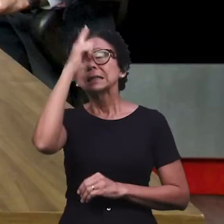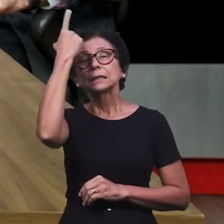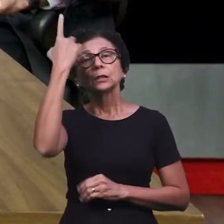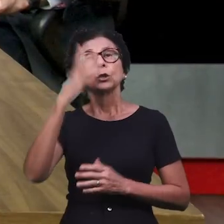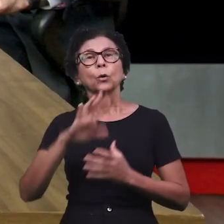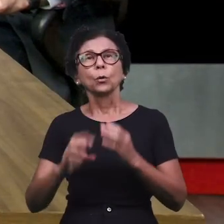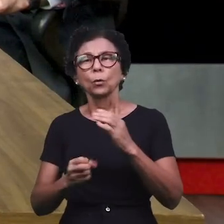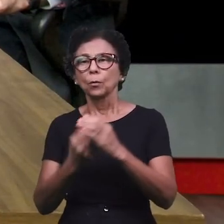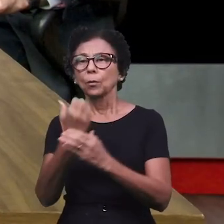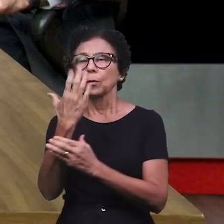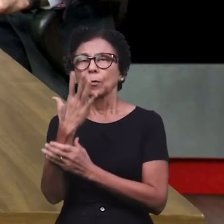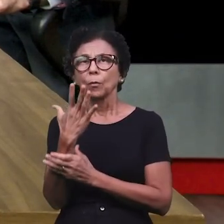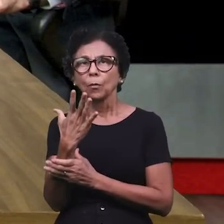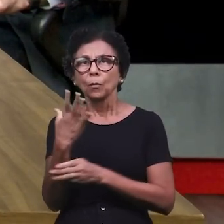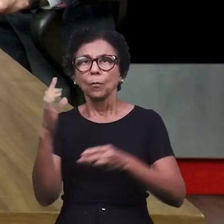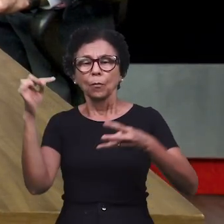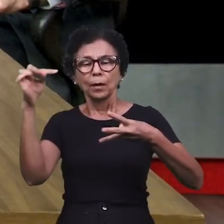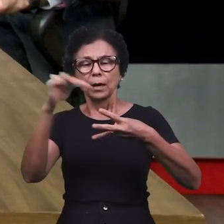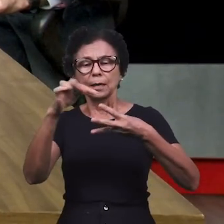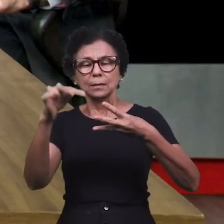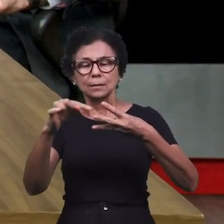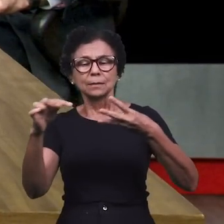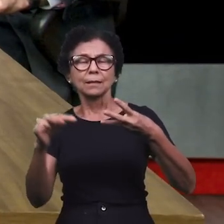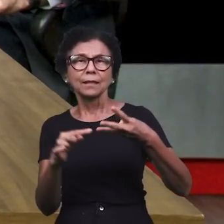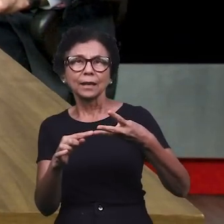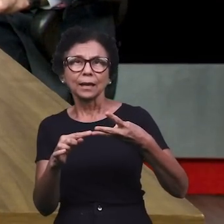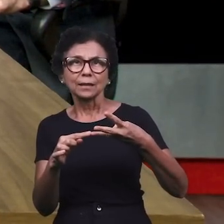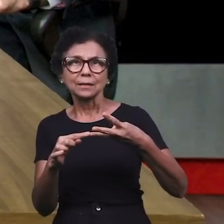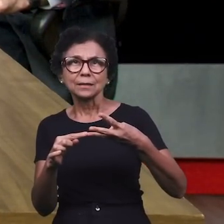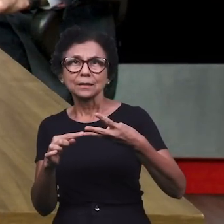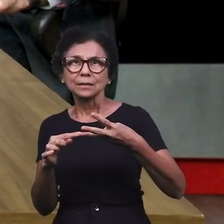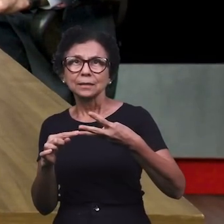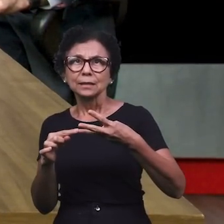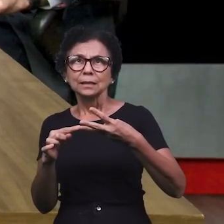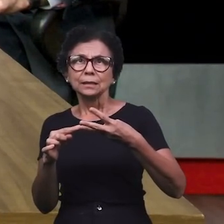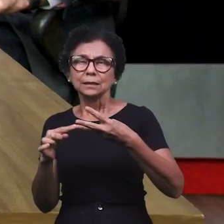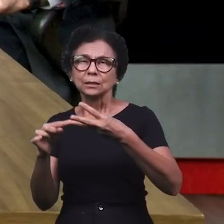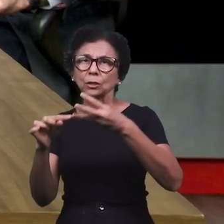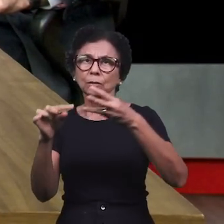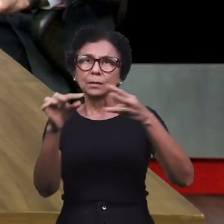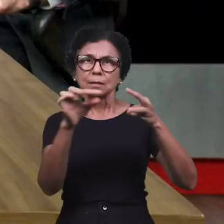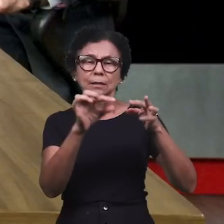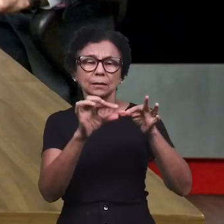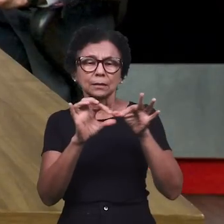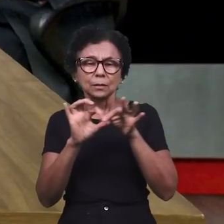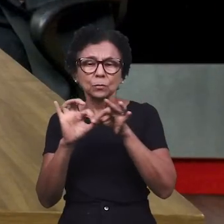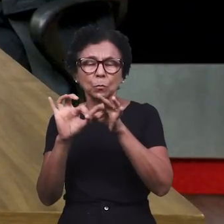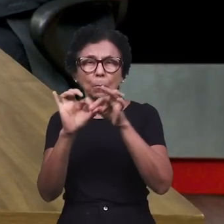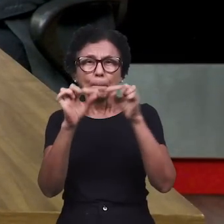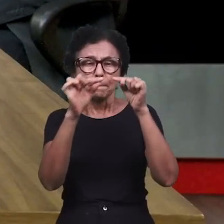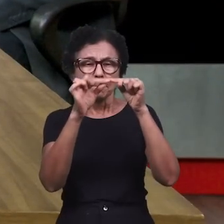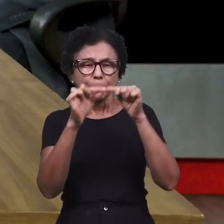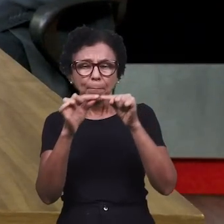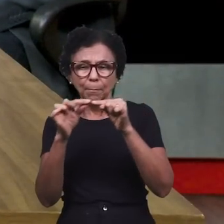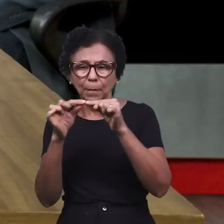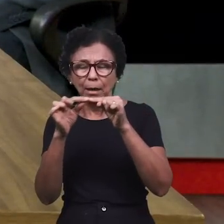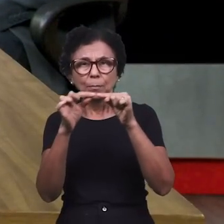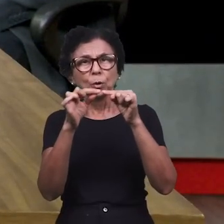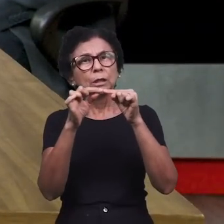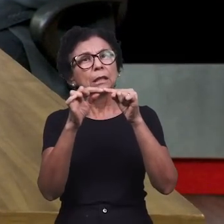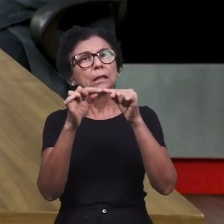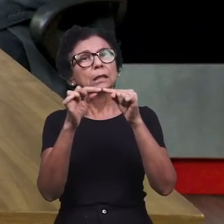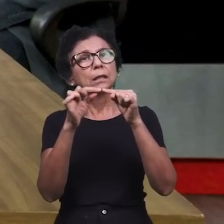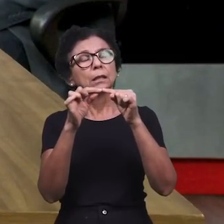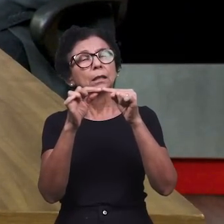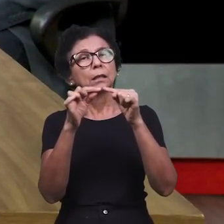vão formar em harmonia, eles vão funcionar as suas órbitas perfeitamente. No entanto,